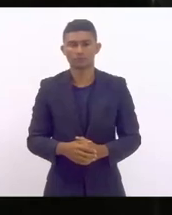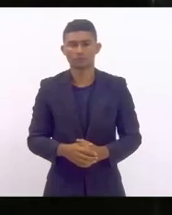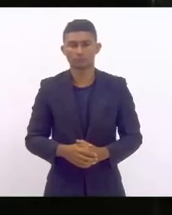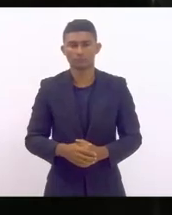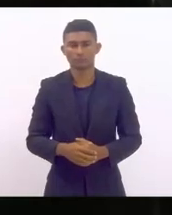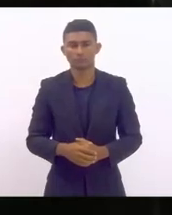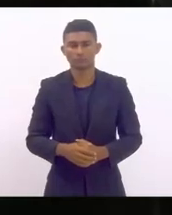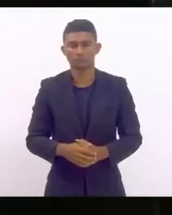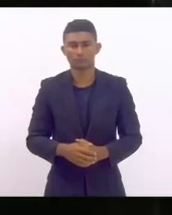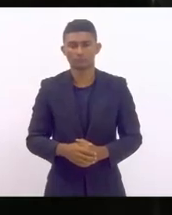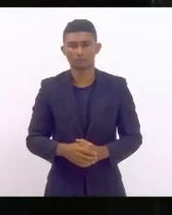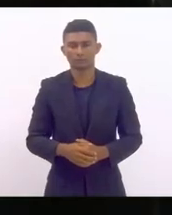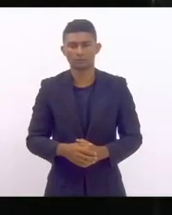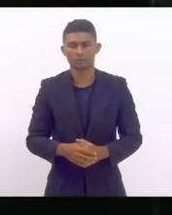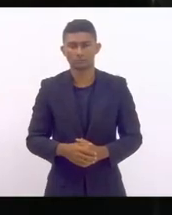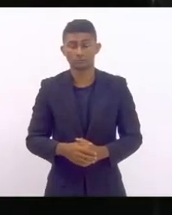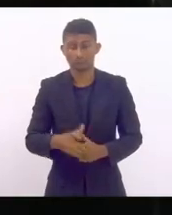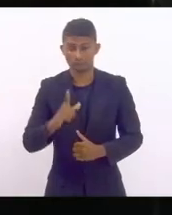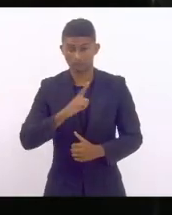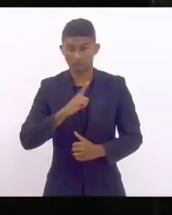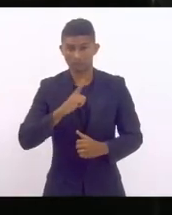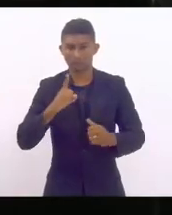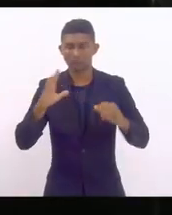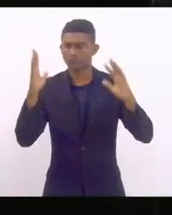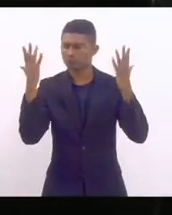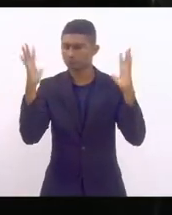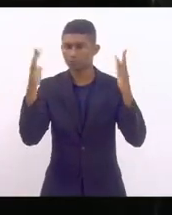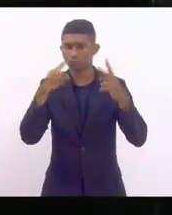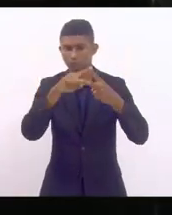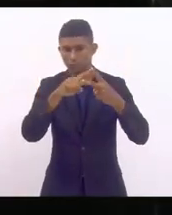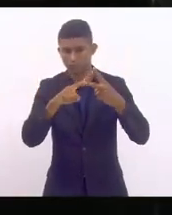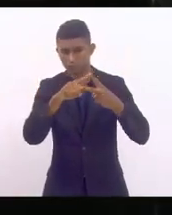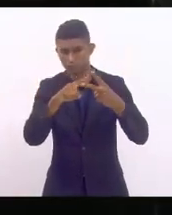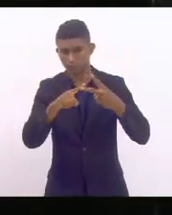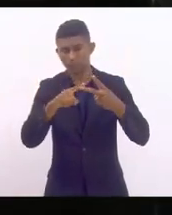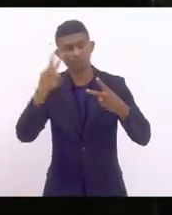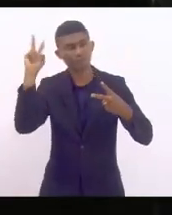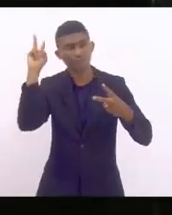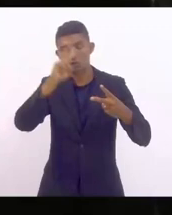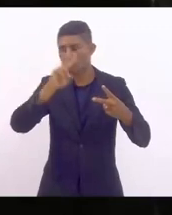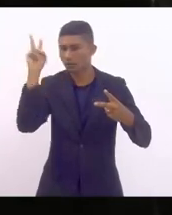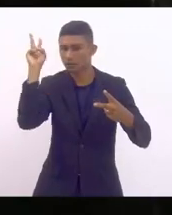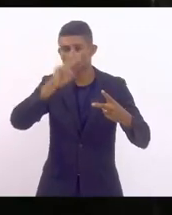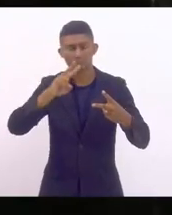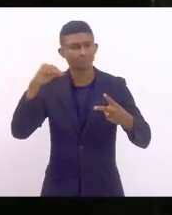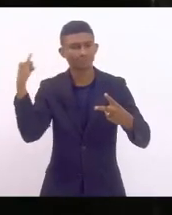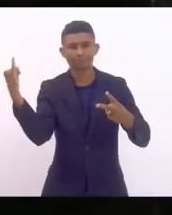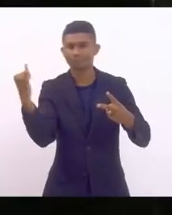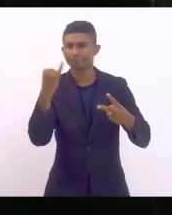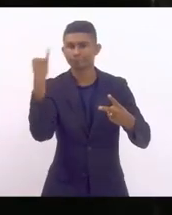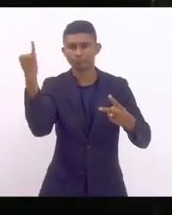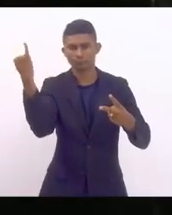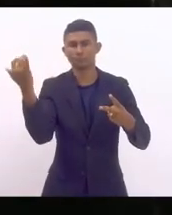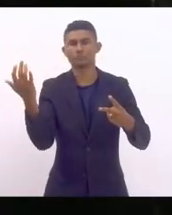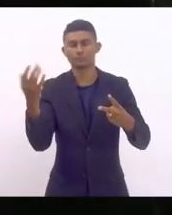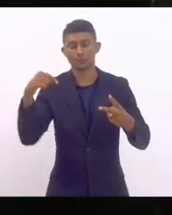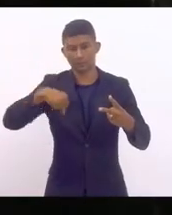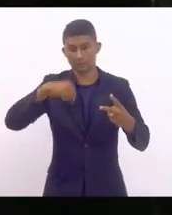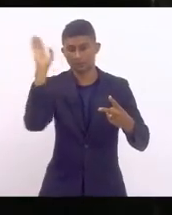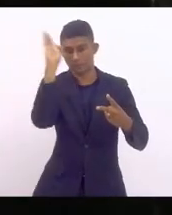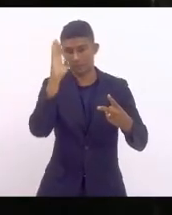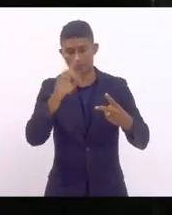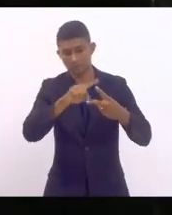e tem duas comemorações de fatos históricos importantíssimos na vida do nosso